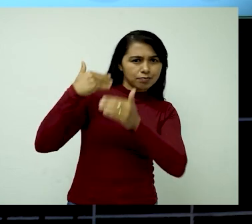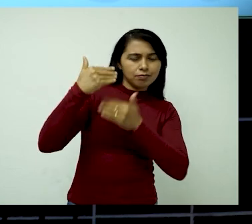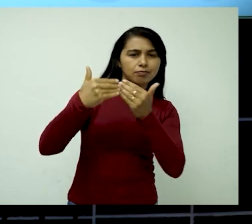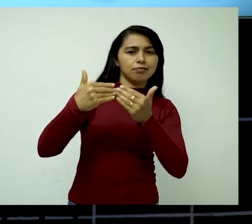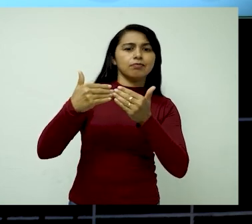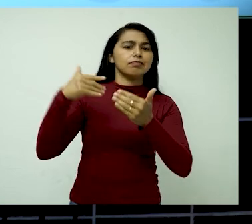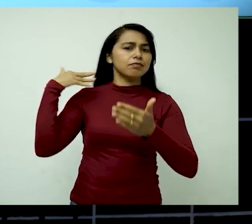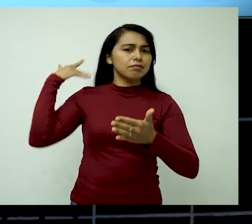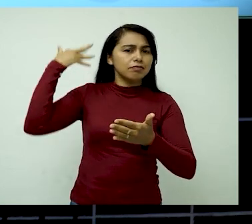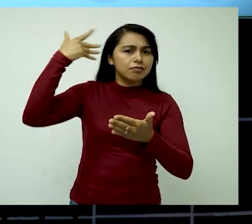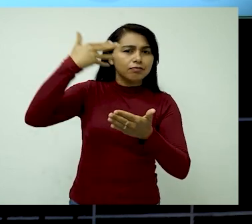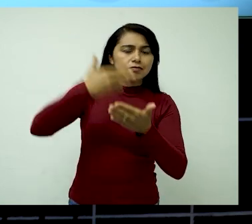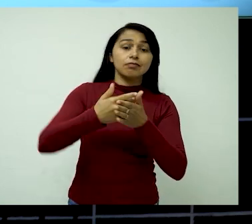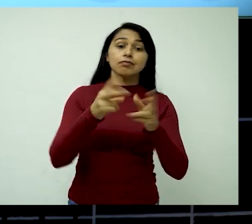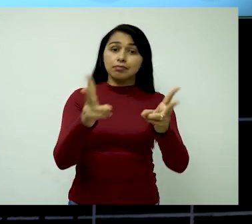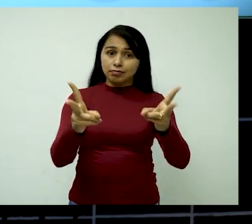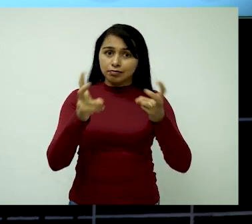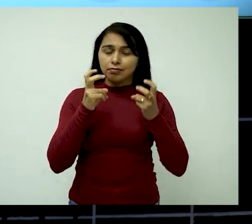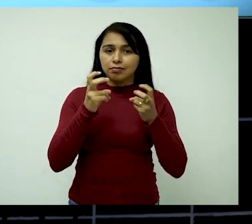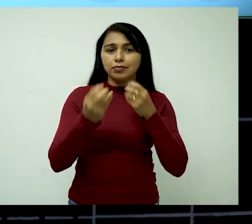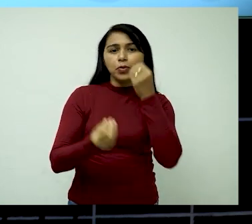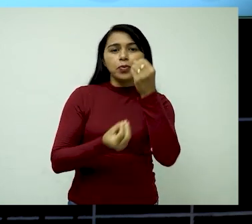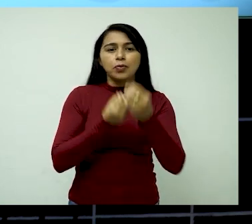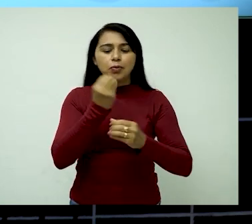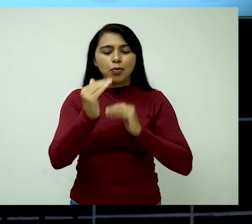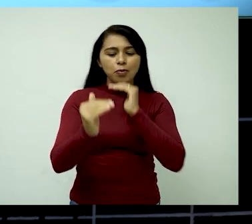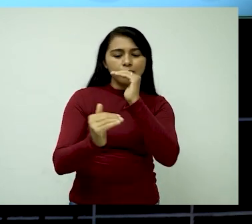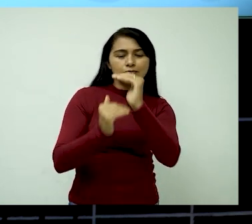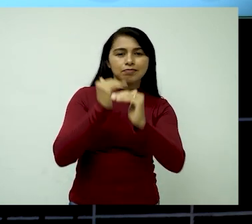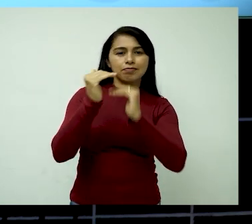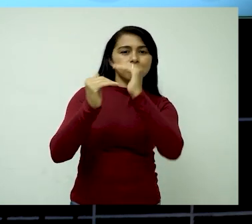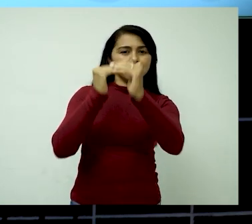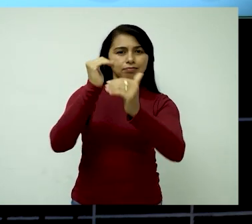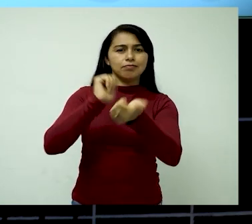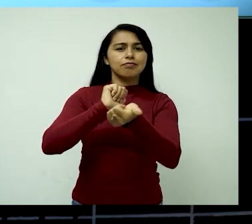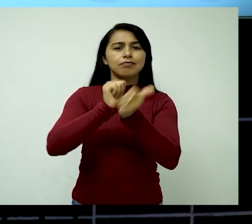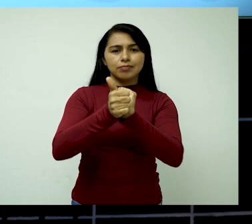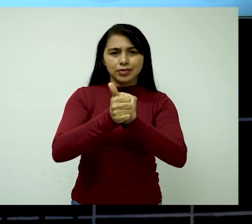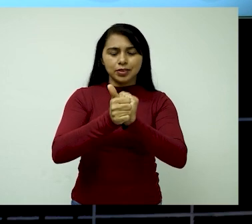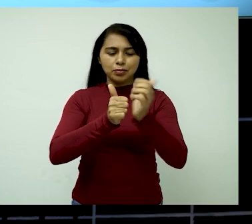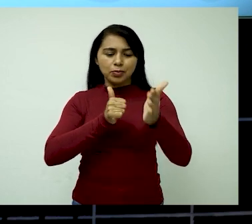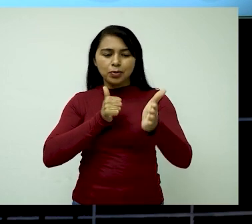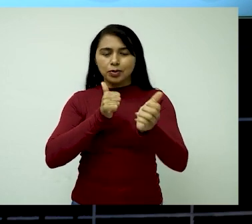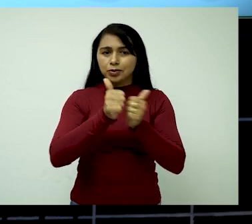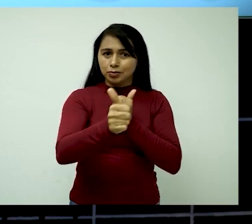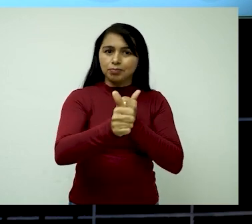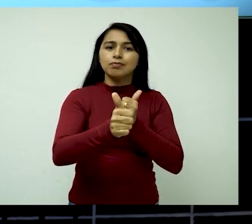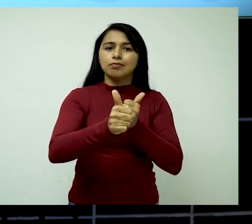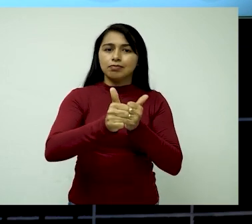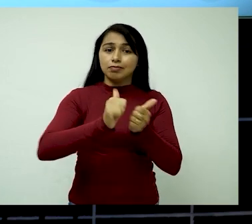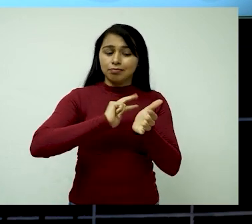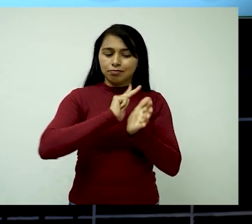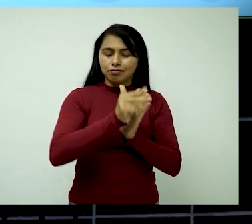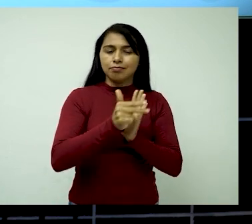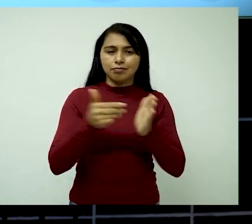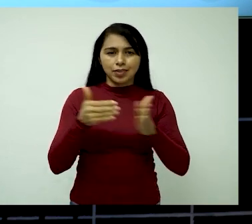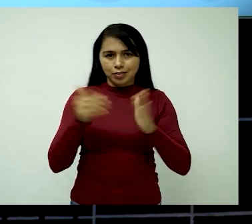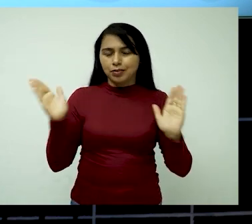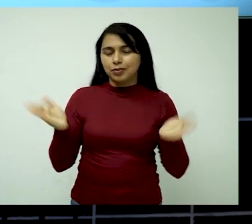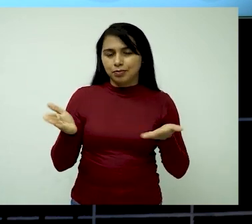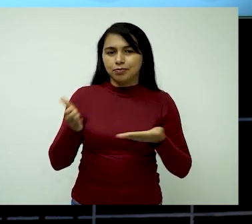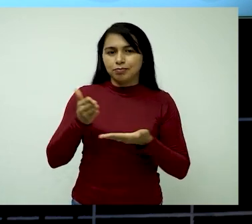gente possa perceber como foi a evolução dessa modalidade até as nossas práticas nos